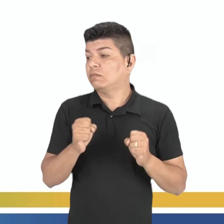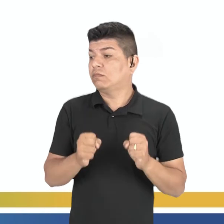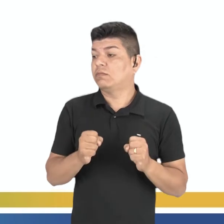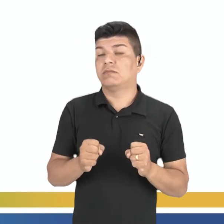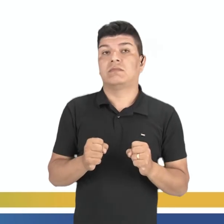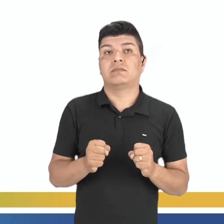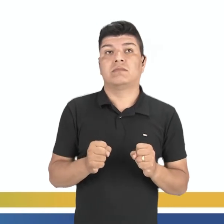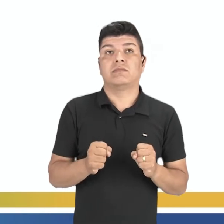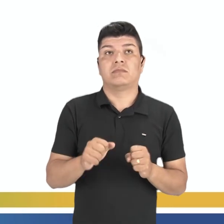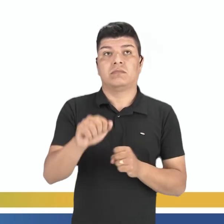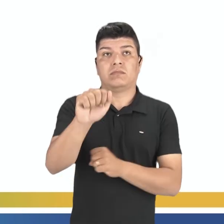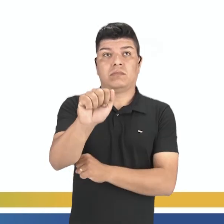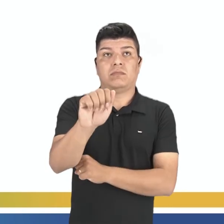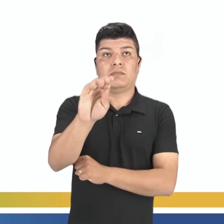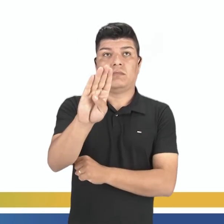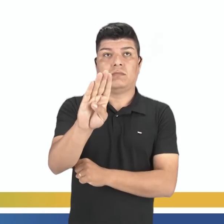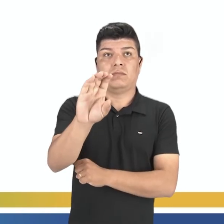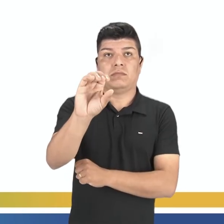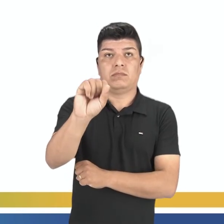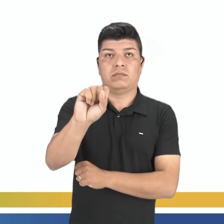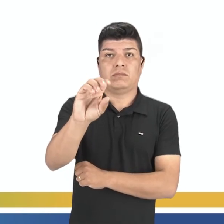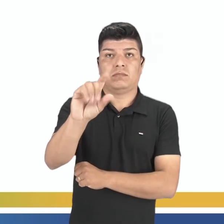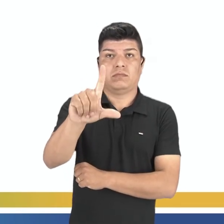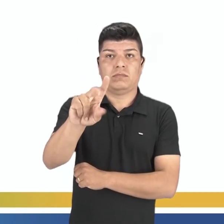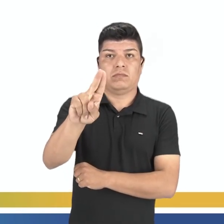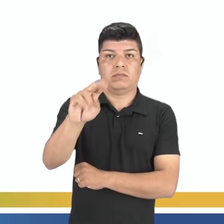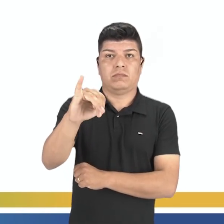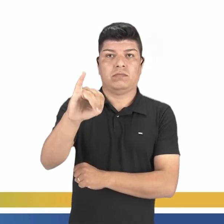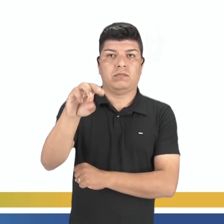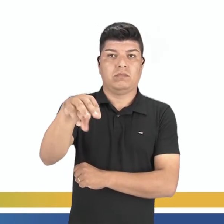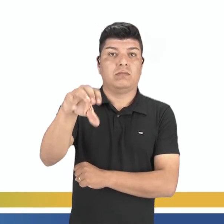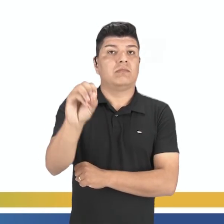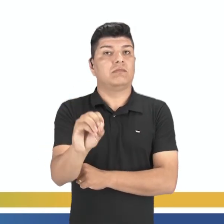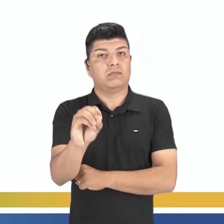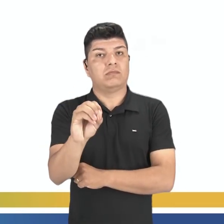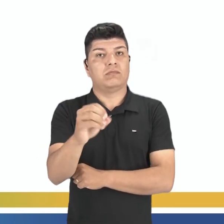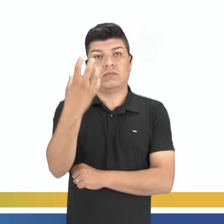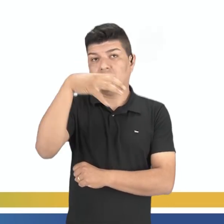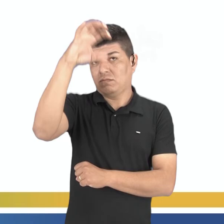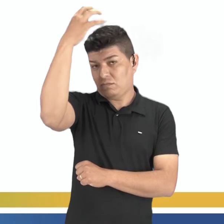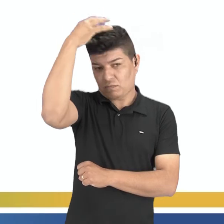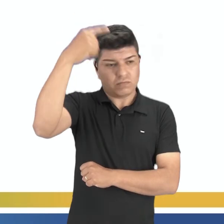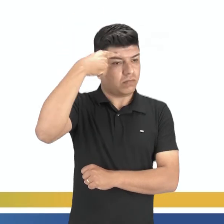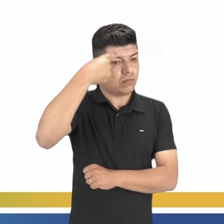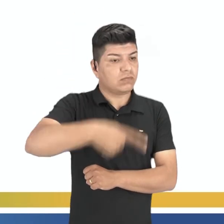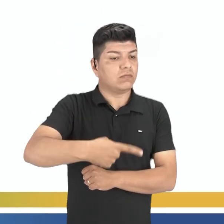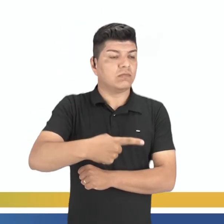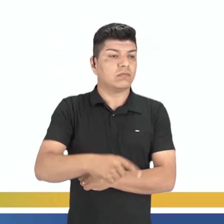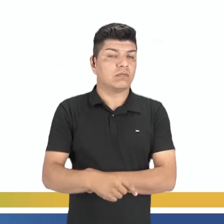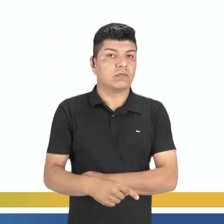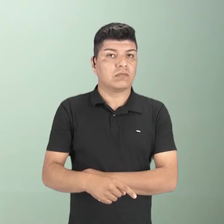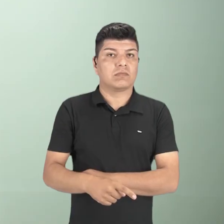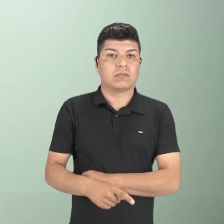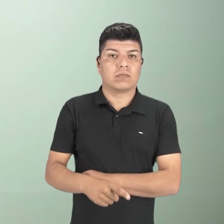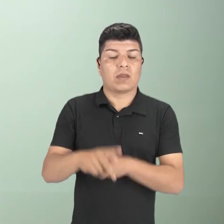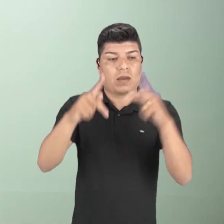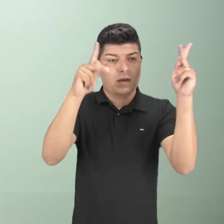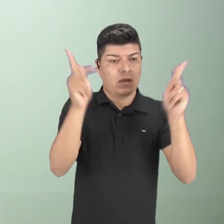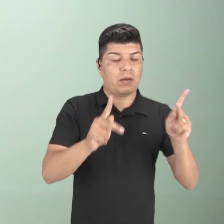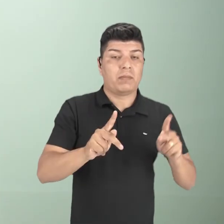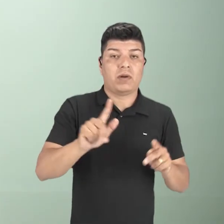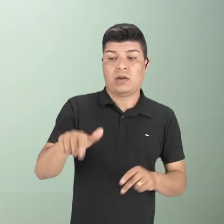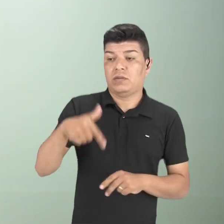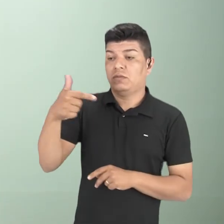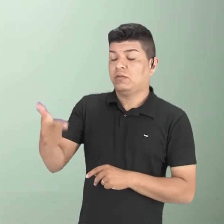com o absolutismo, está relacionado a esse contexto do rei dominando. Um falando sobre a paz e o outro